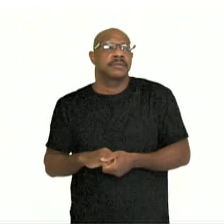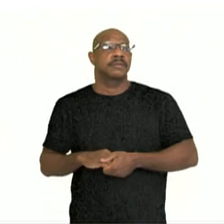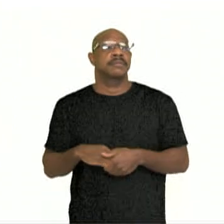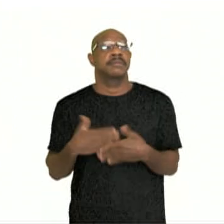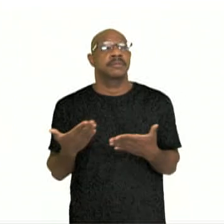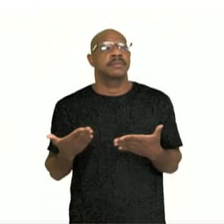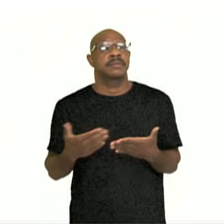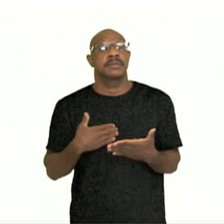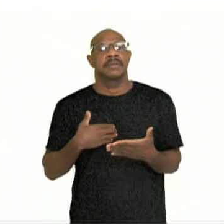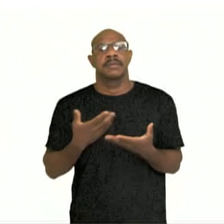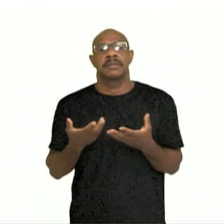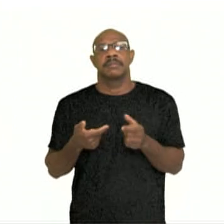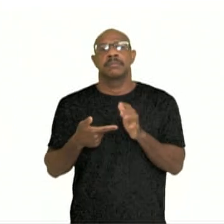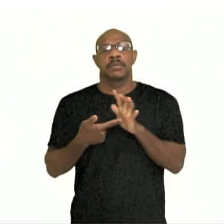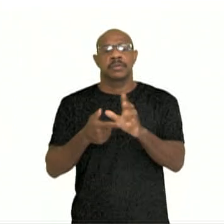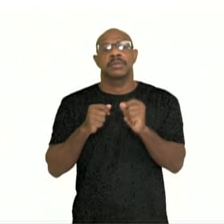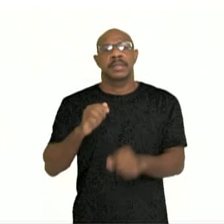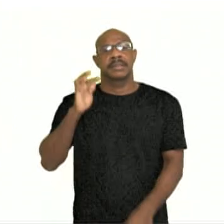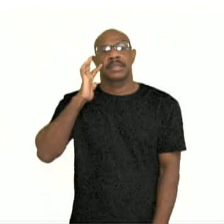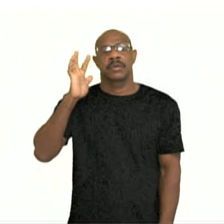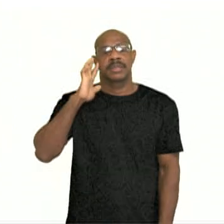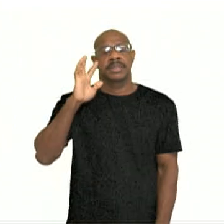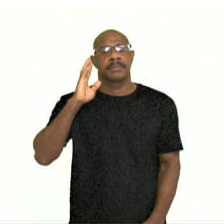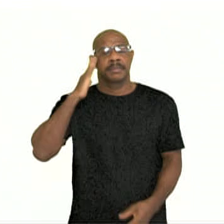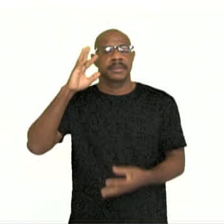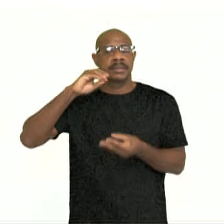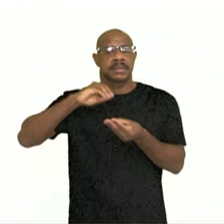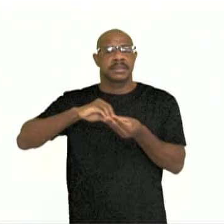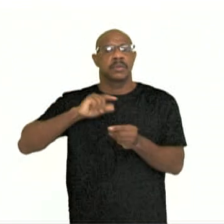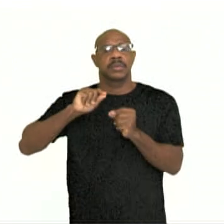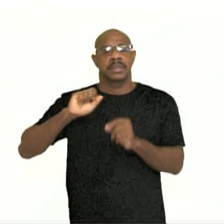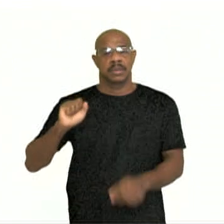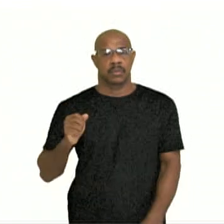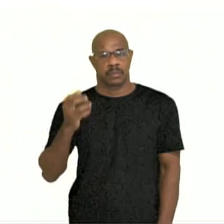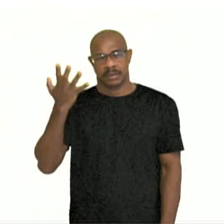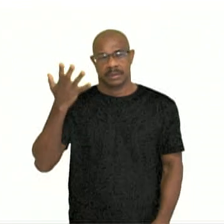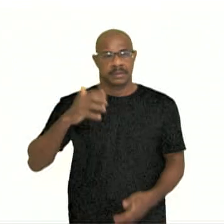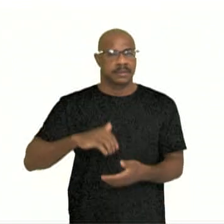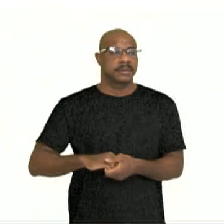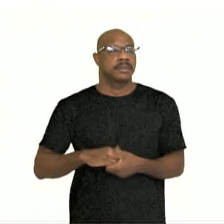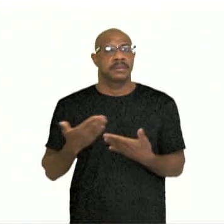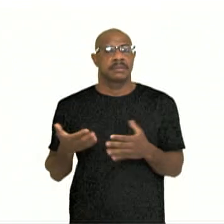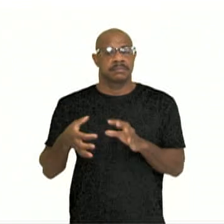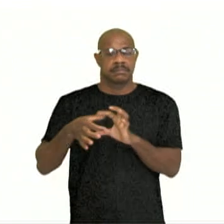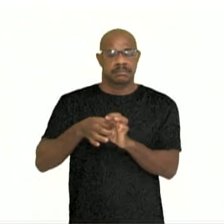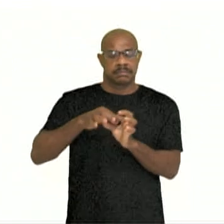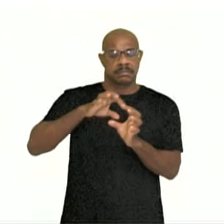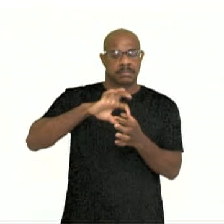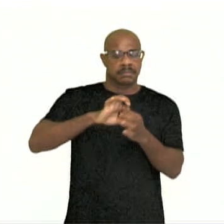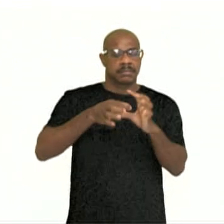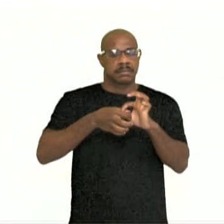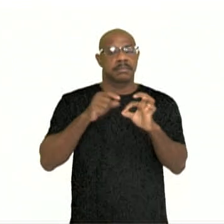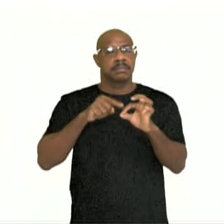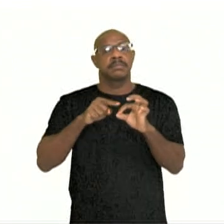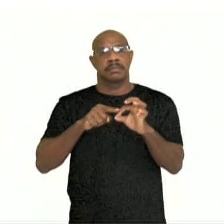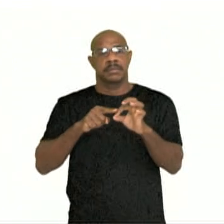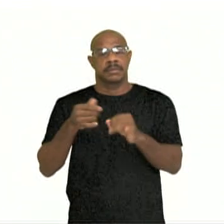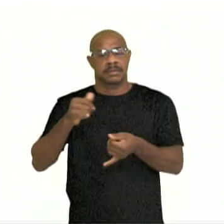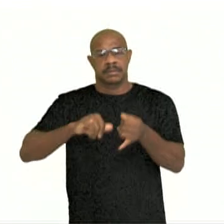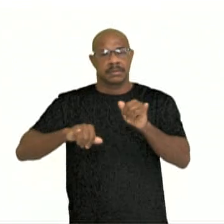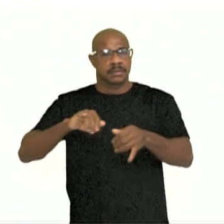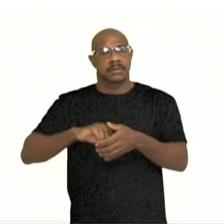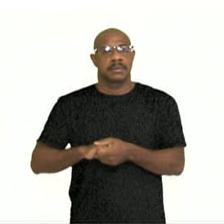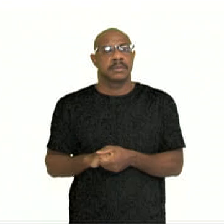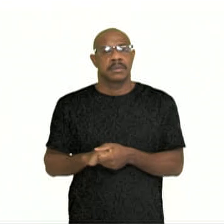nós estamos lançando teorias para poder entender este fenômeno. E nas ligações químicas, os átomos, eles ou